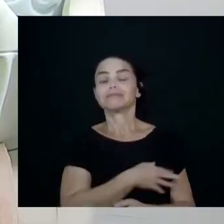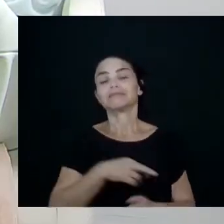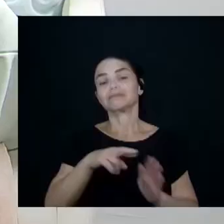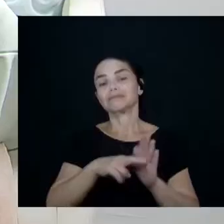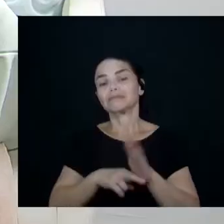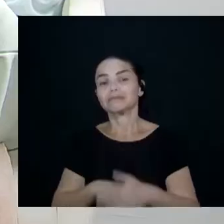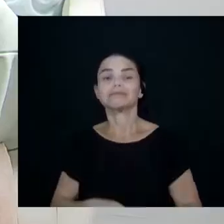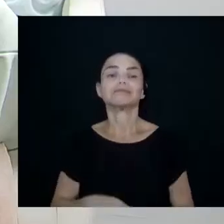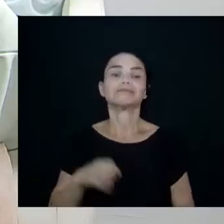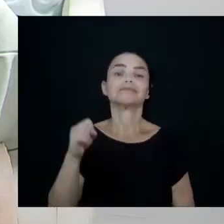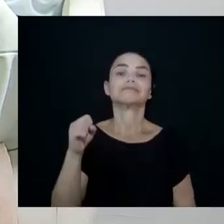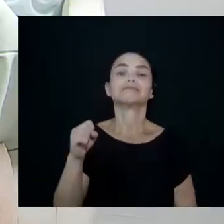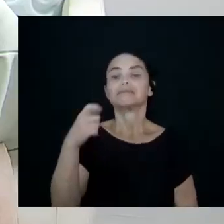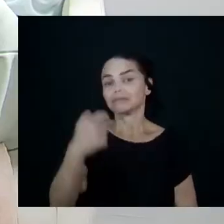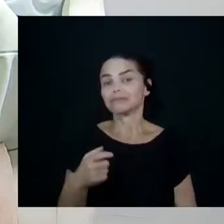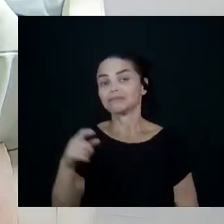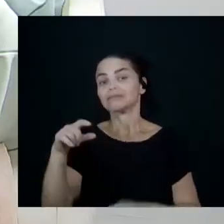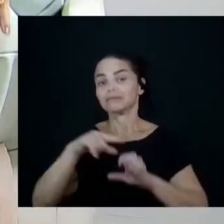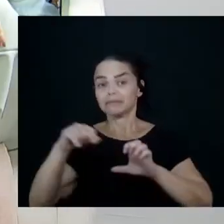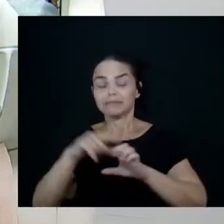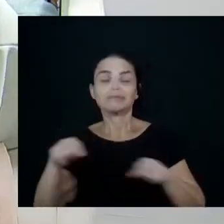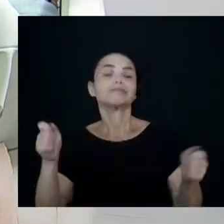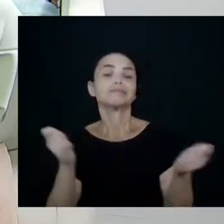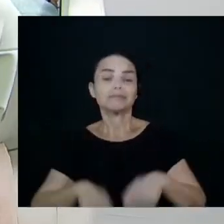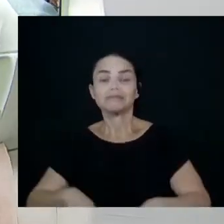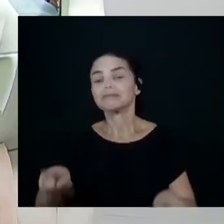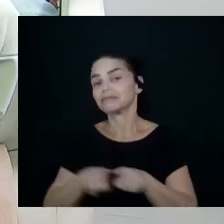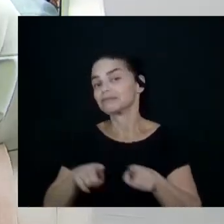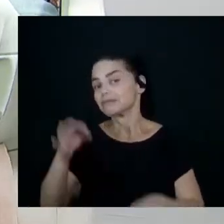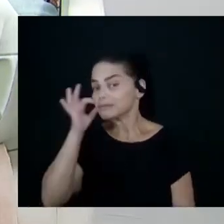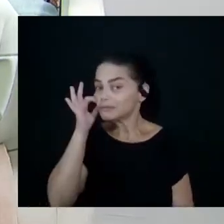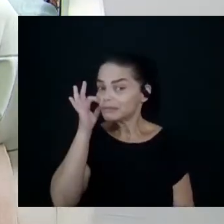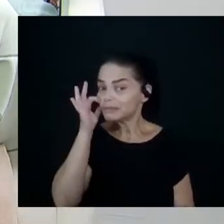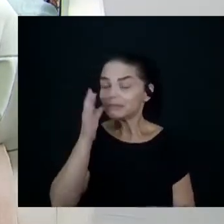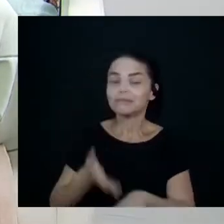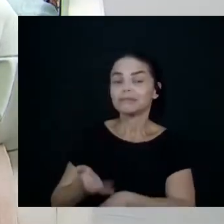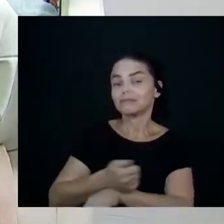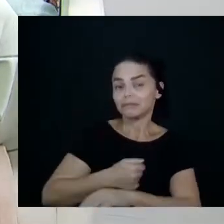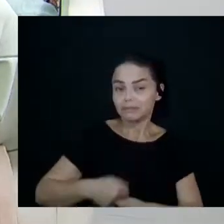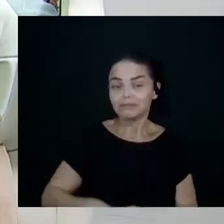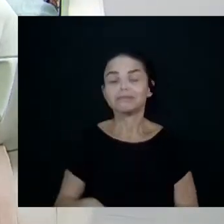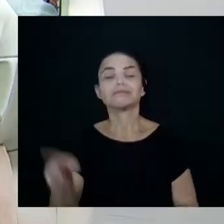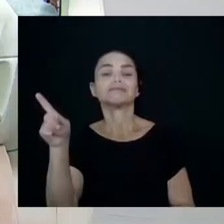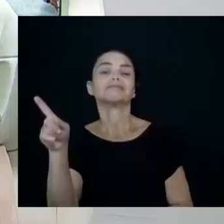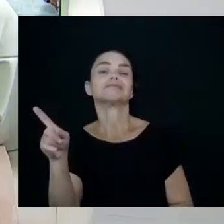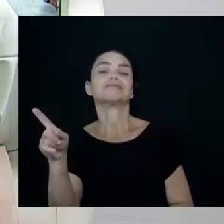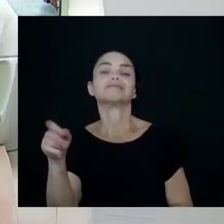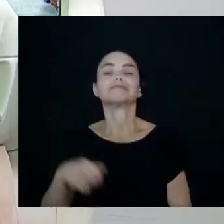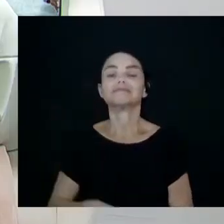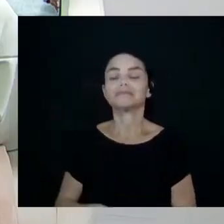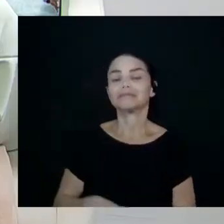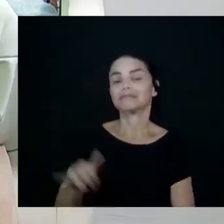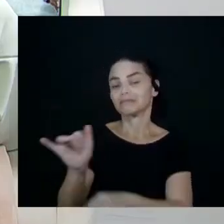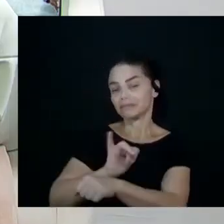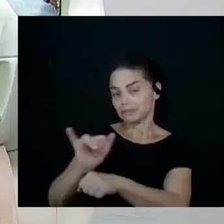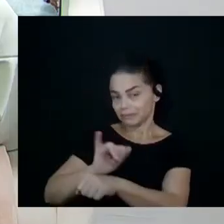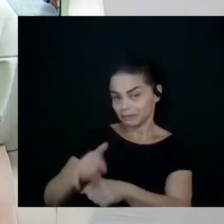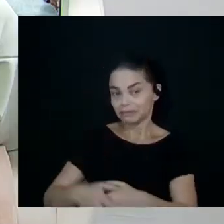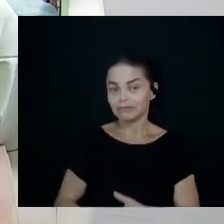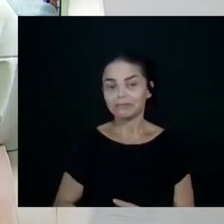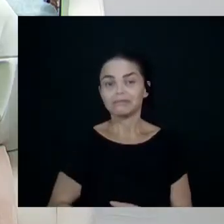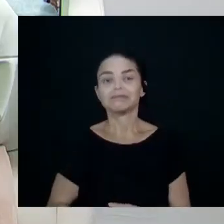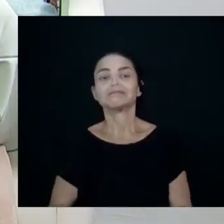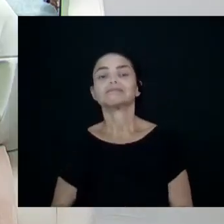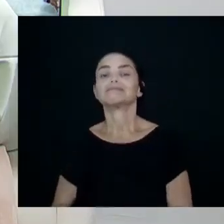de um novo programa Ser Empreendedor. Você pode também assistir aos programas anteriores lá na playlist do YouTube,